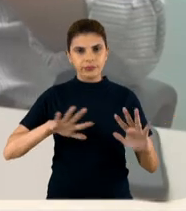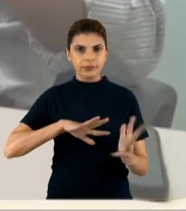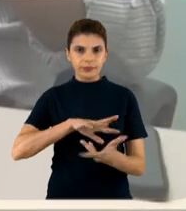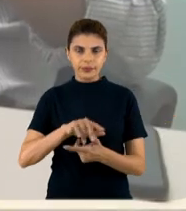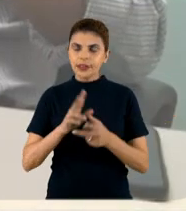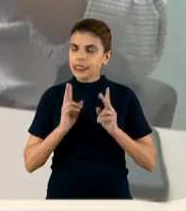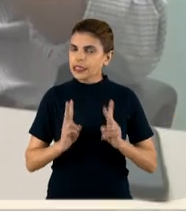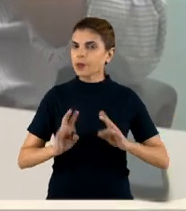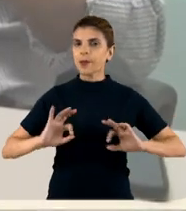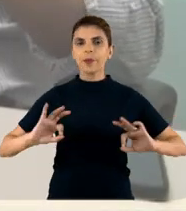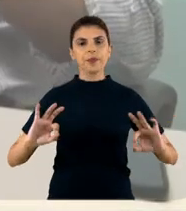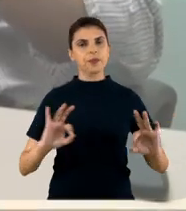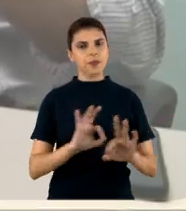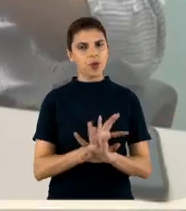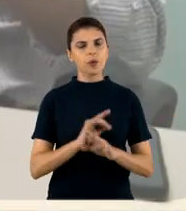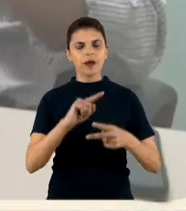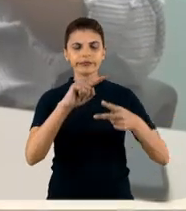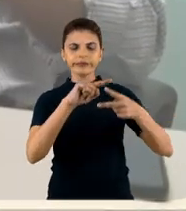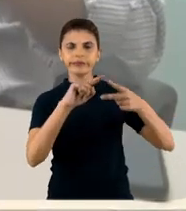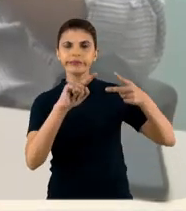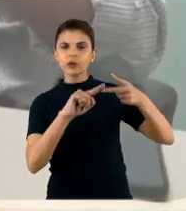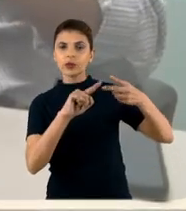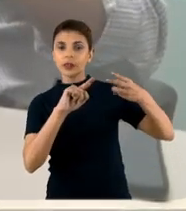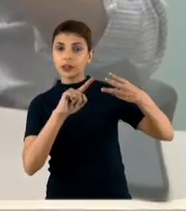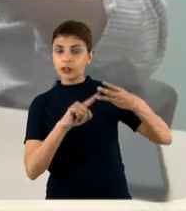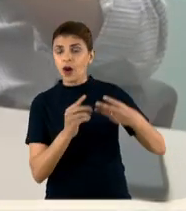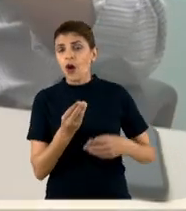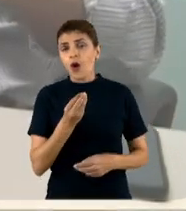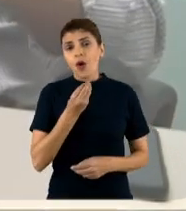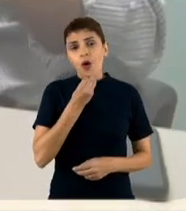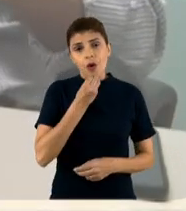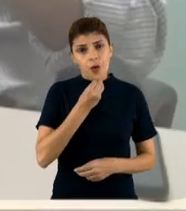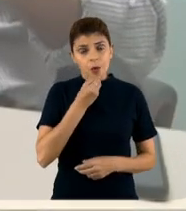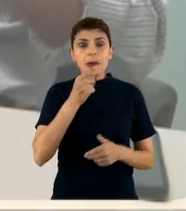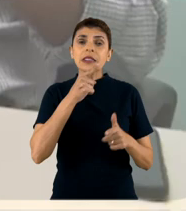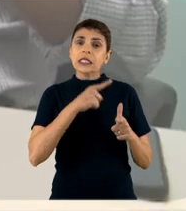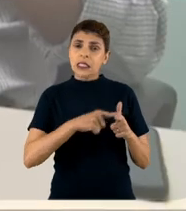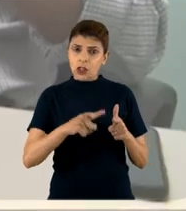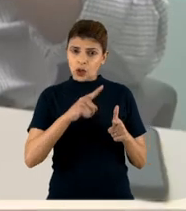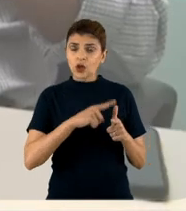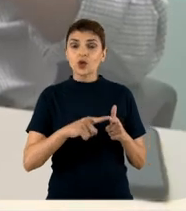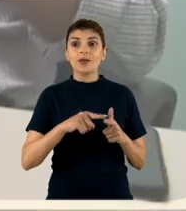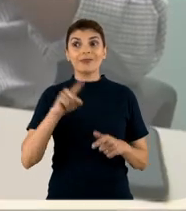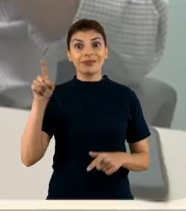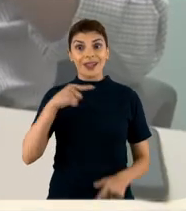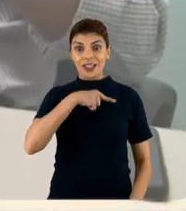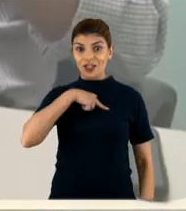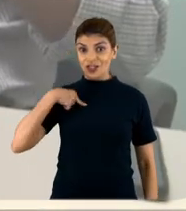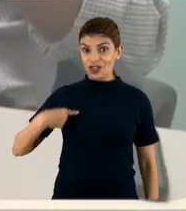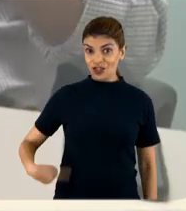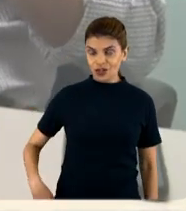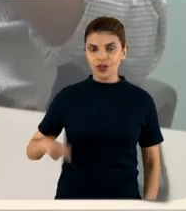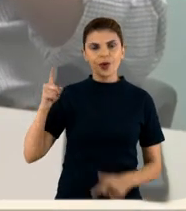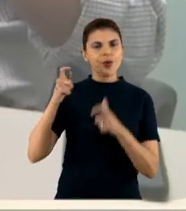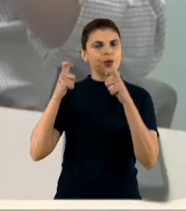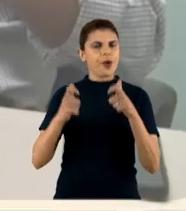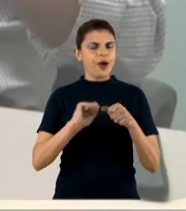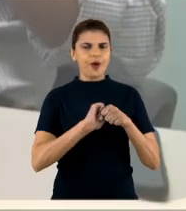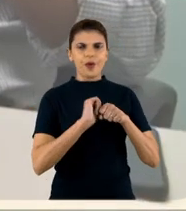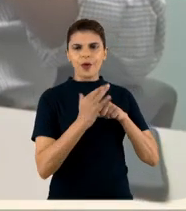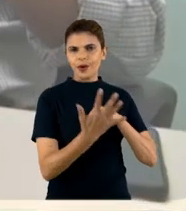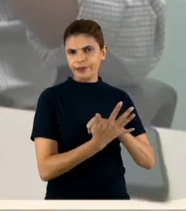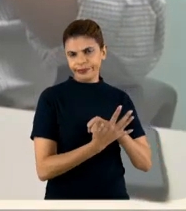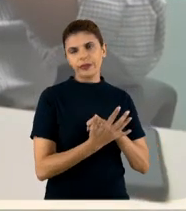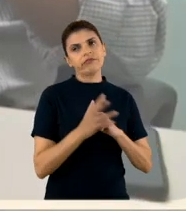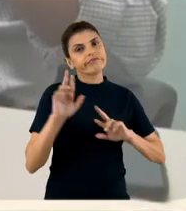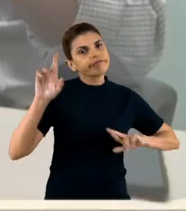Então, a gente tem que estar sempre pronto para essas três situações. É óbvio que a situação da China, do coronavírus em especial, é